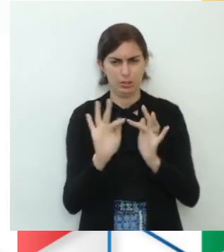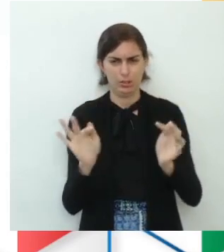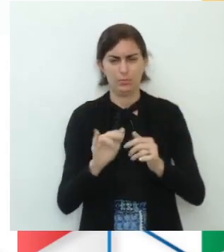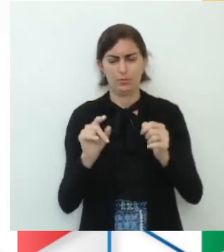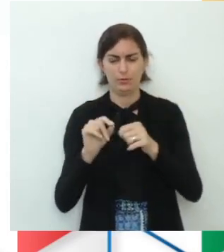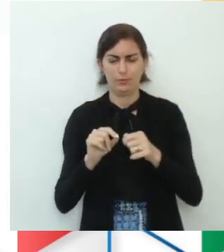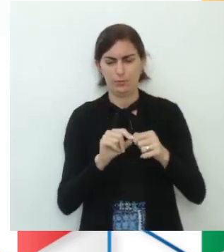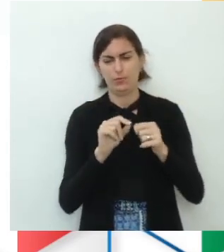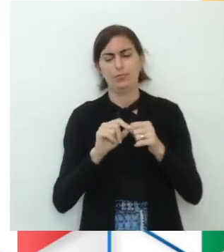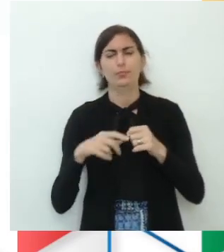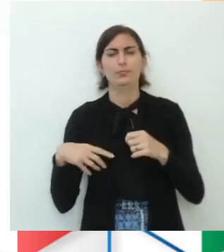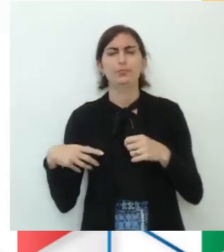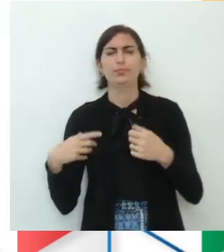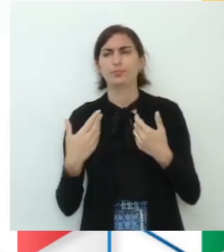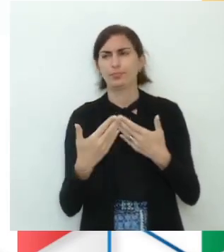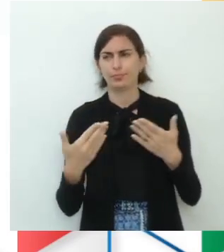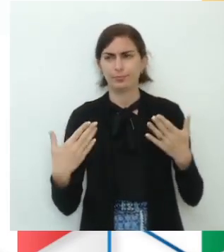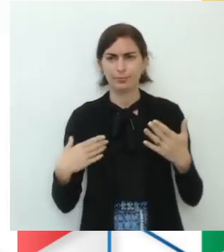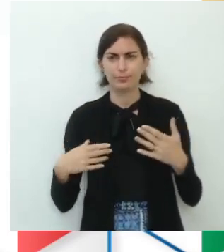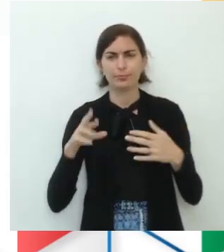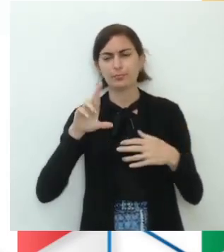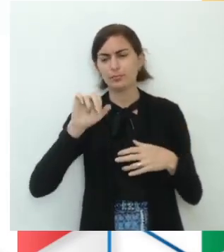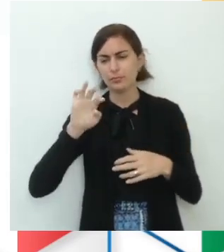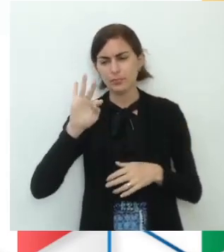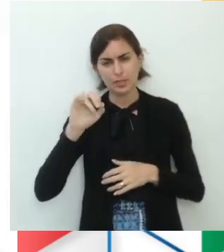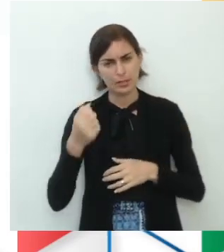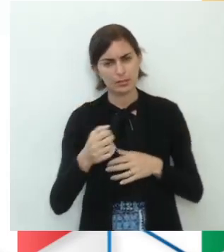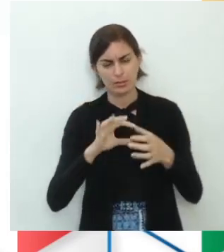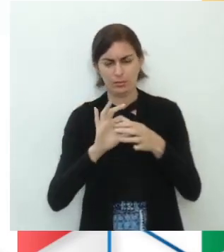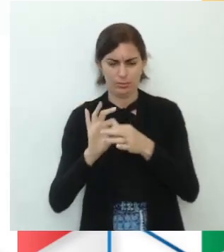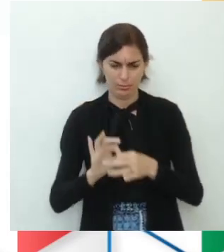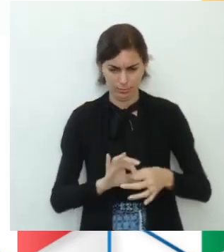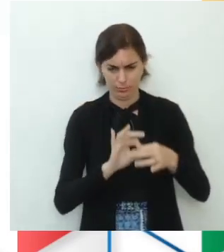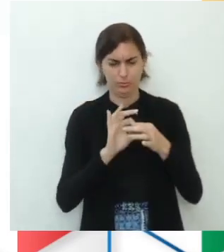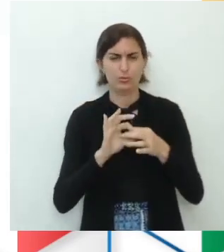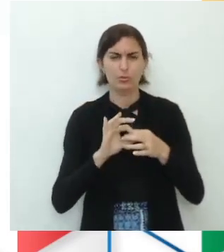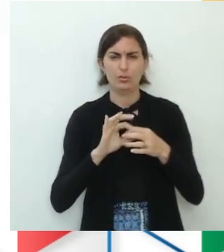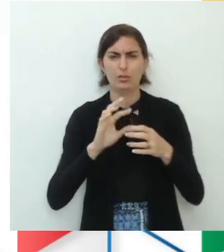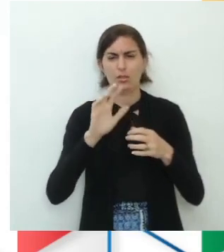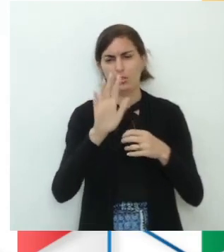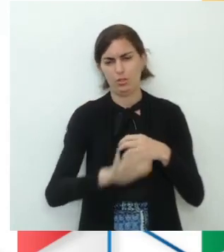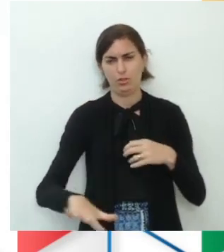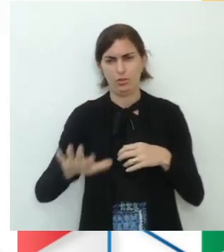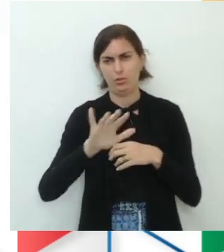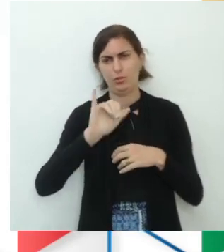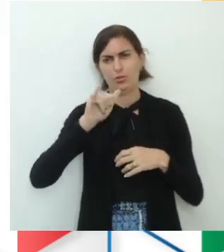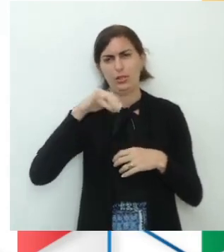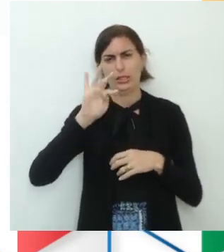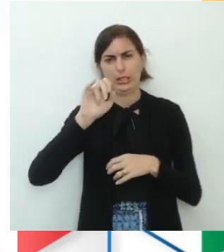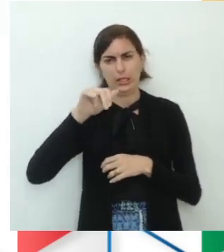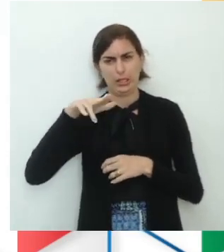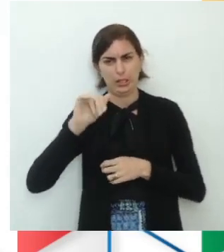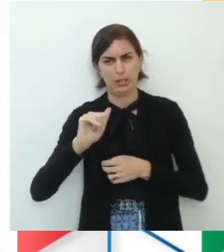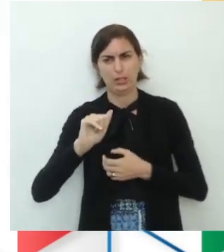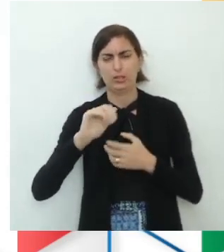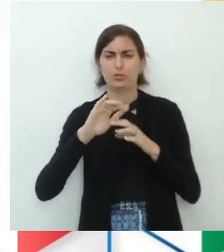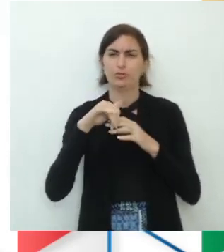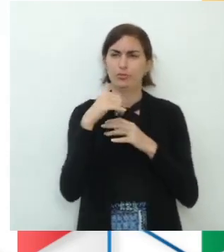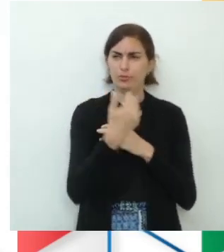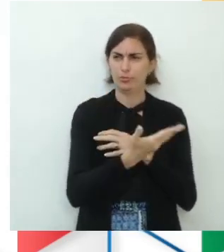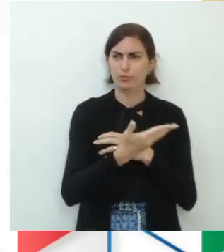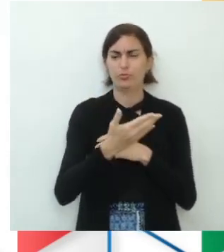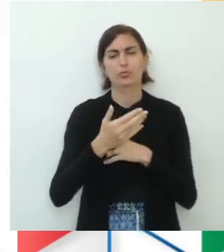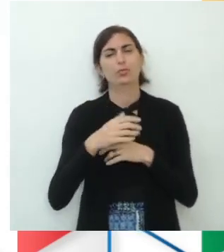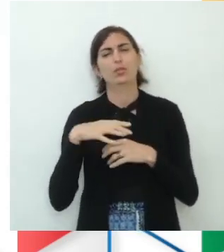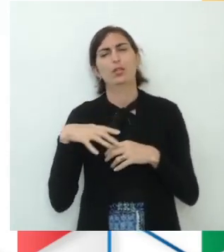simples, formada, composta por segmentos de reta reunidas com uma região interna e uma região externa, mas a gente